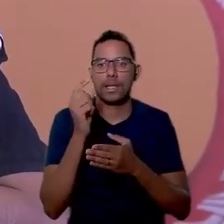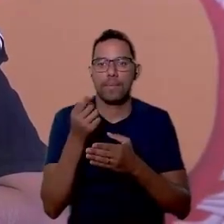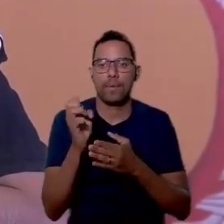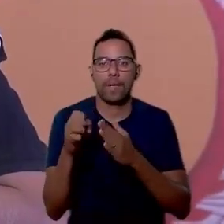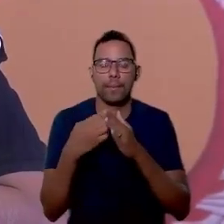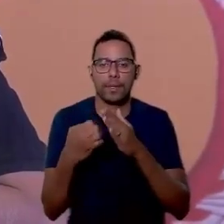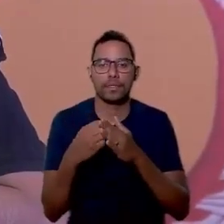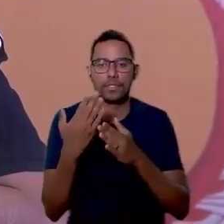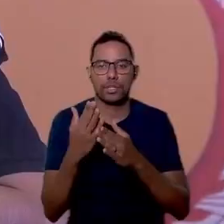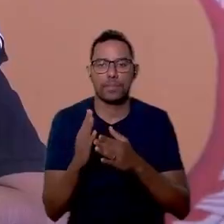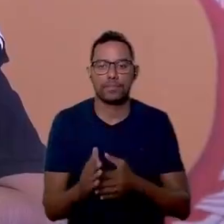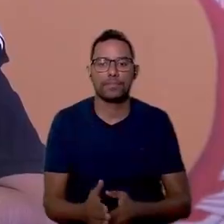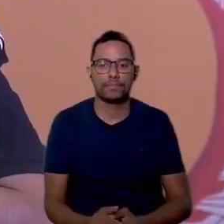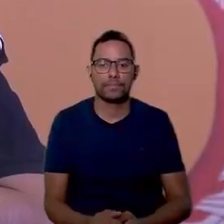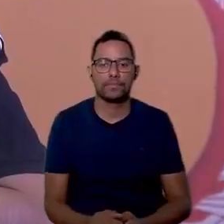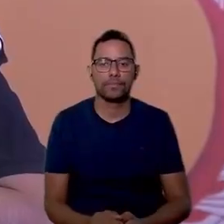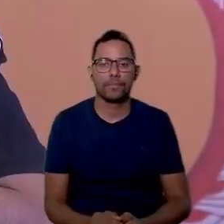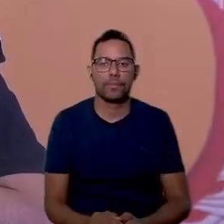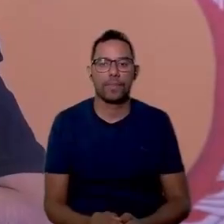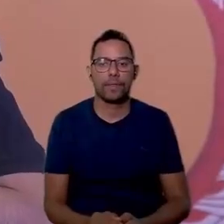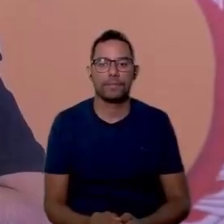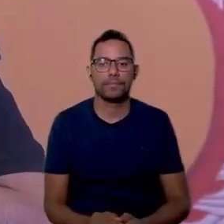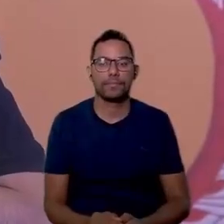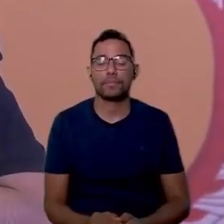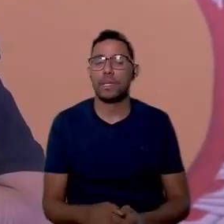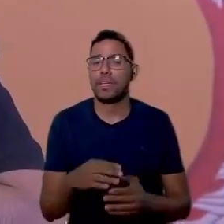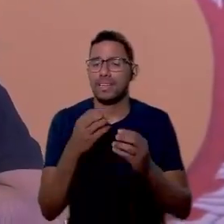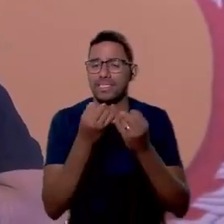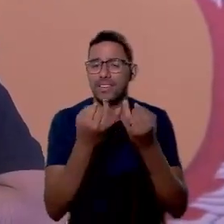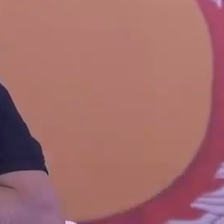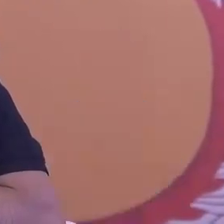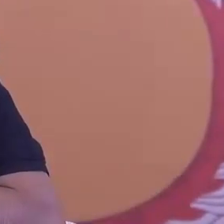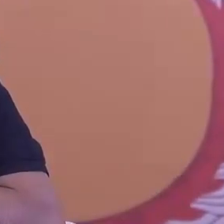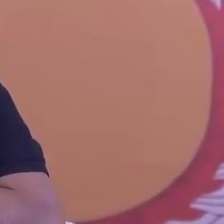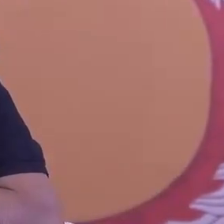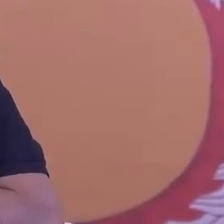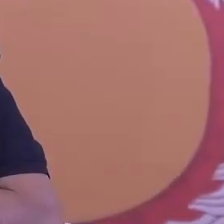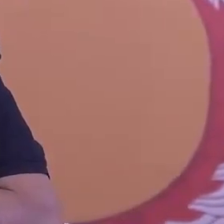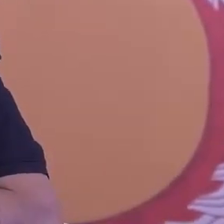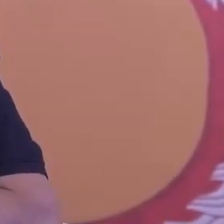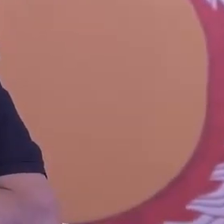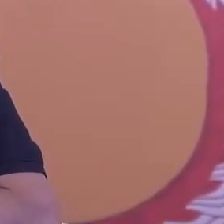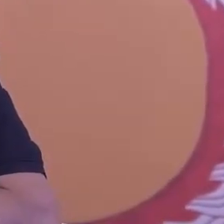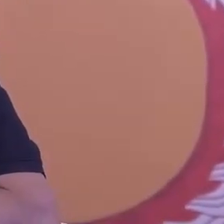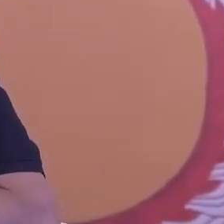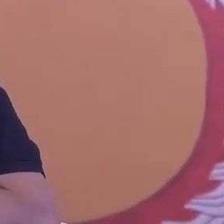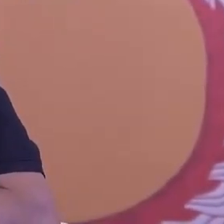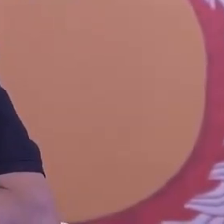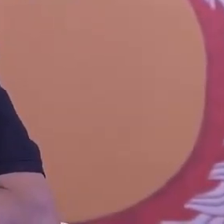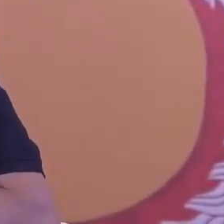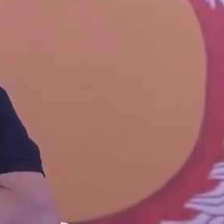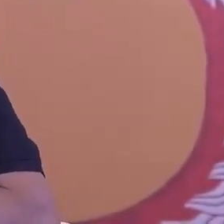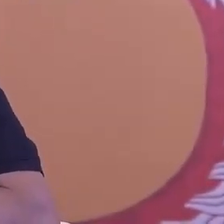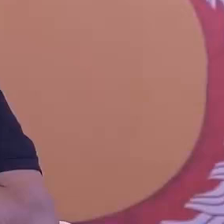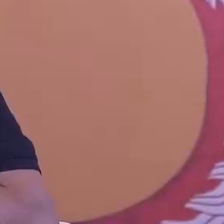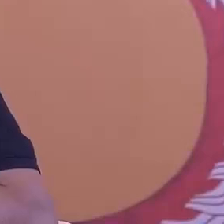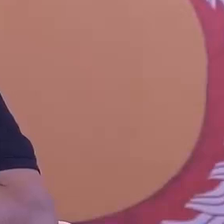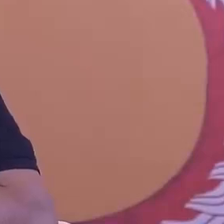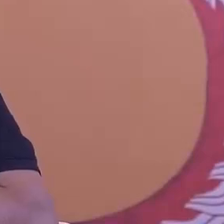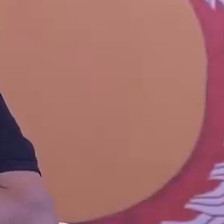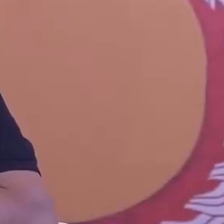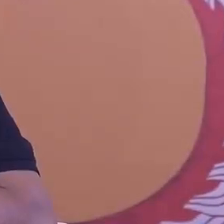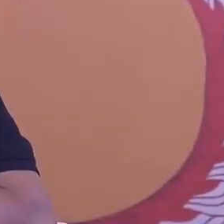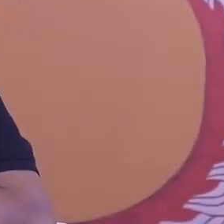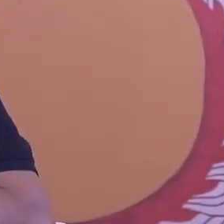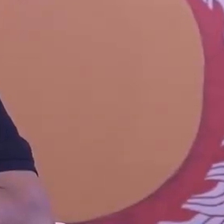empresas financiando. Né? É muita empresa que entrou no sistema. A gente tem uma estimativa que mais de